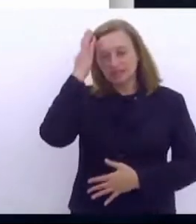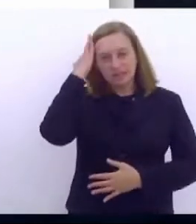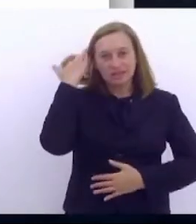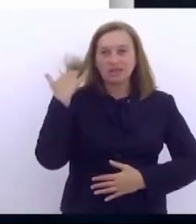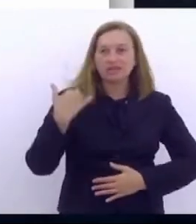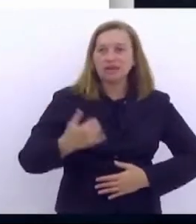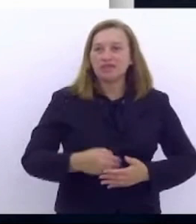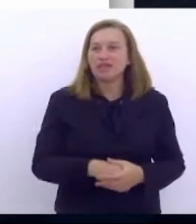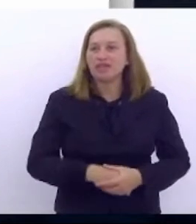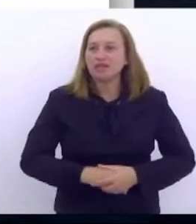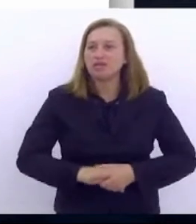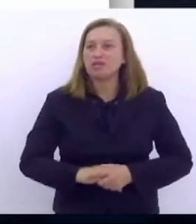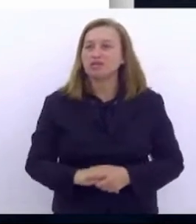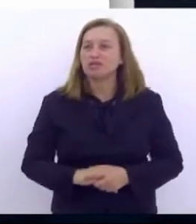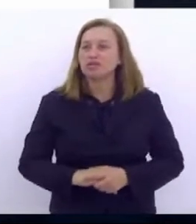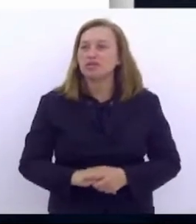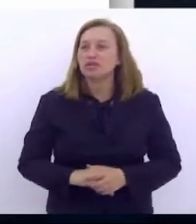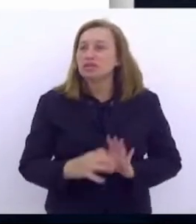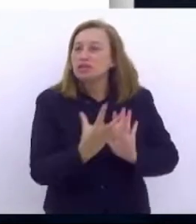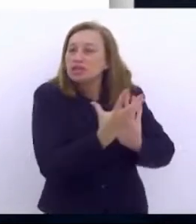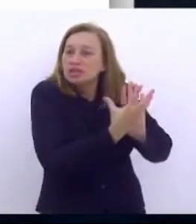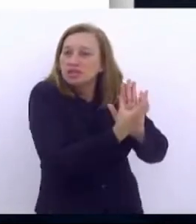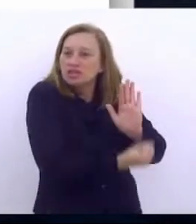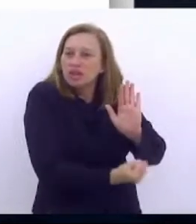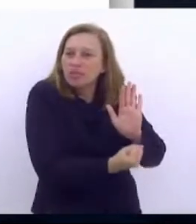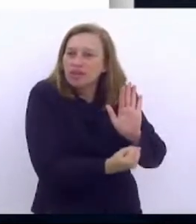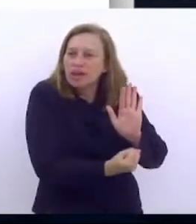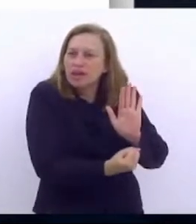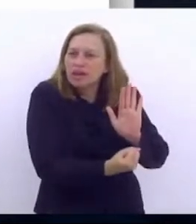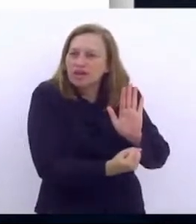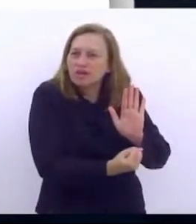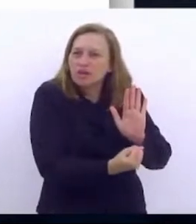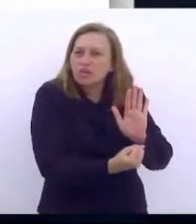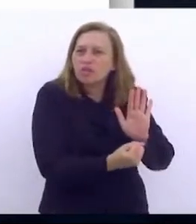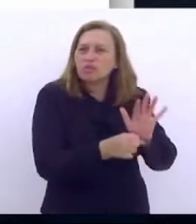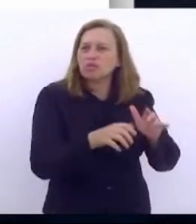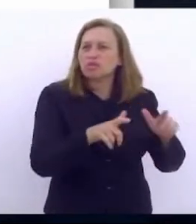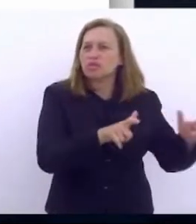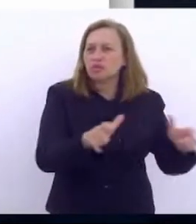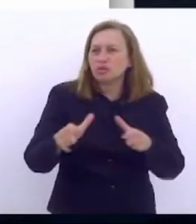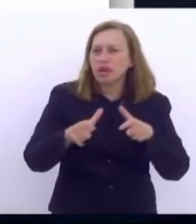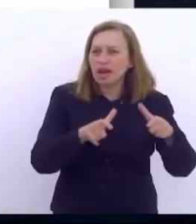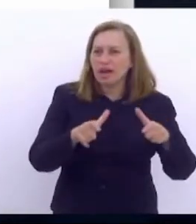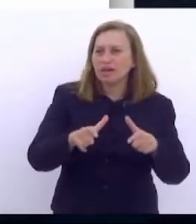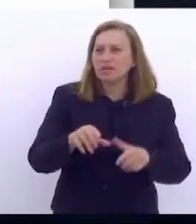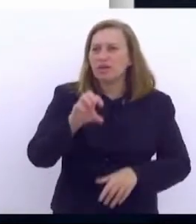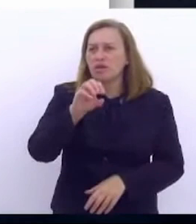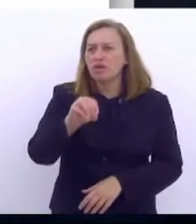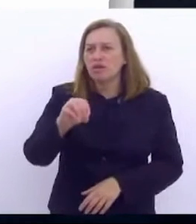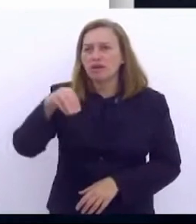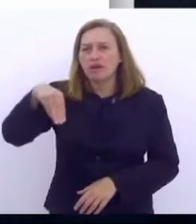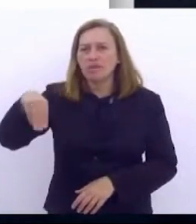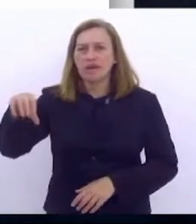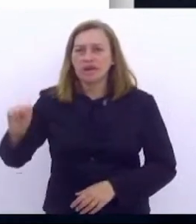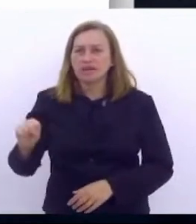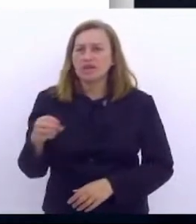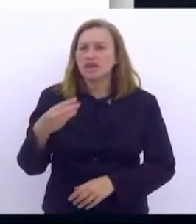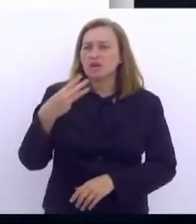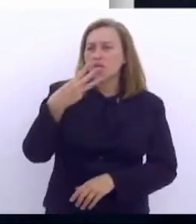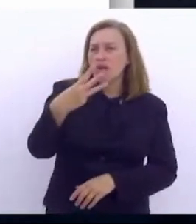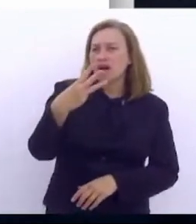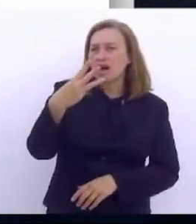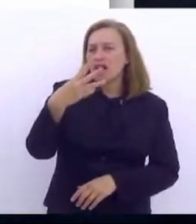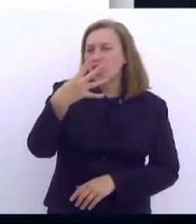as estimativas de aborto desses pesquisadores internacionais, que são a referência para a OMS, já era